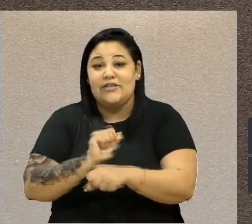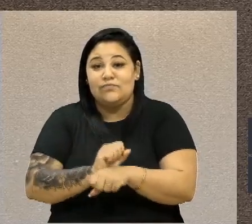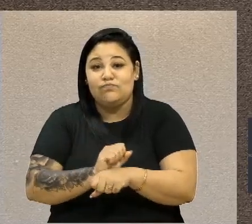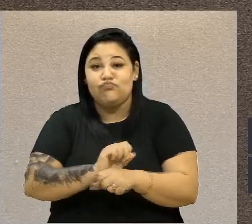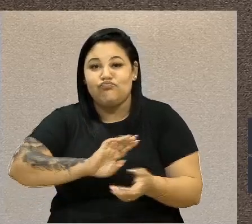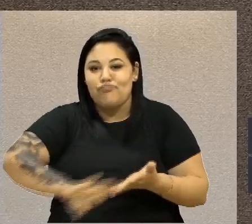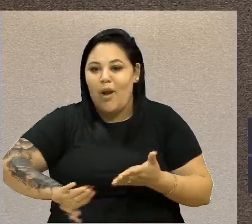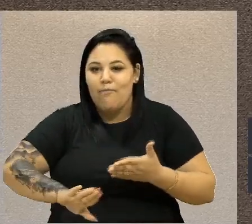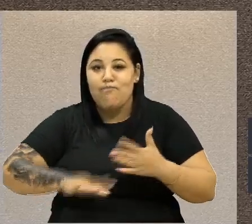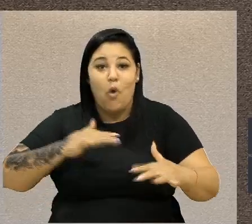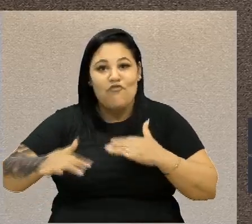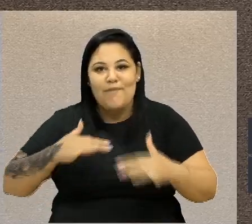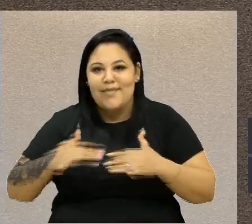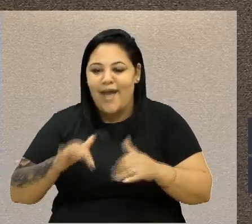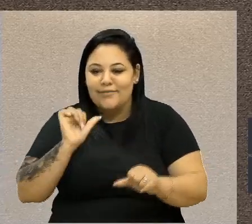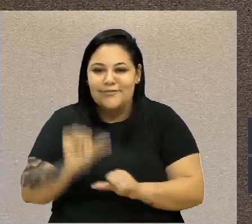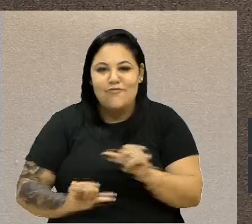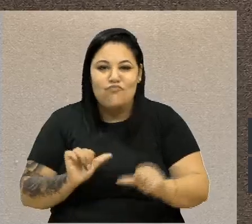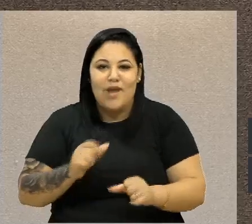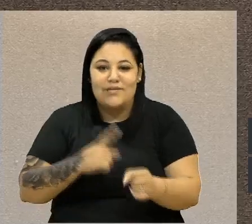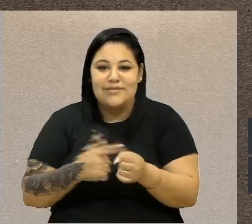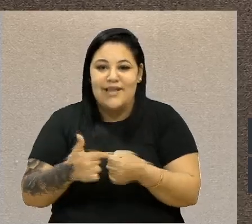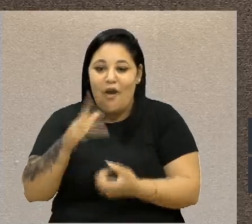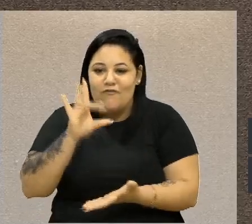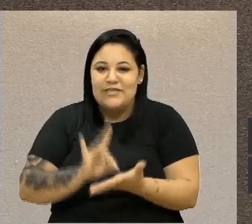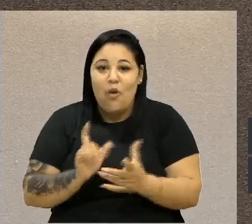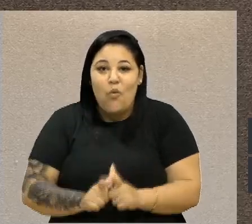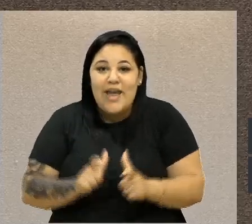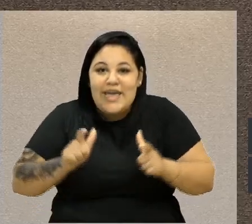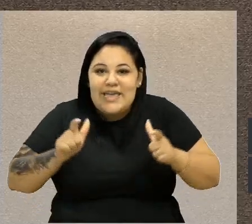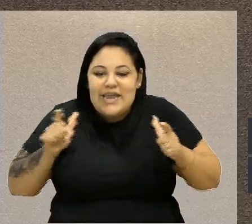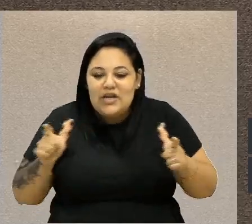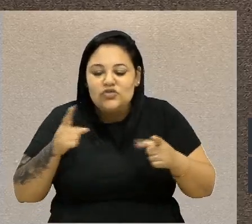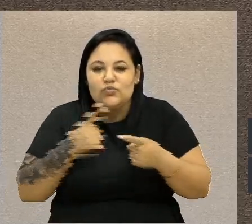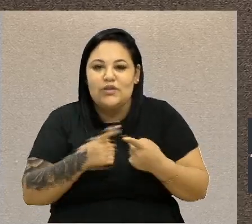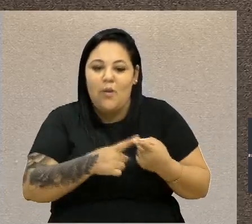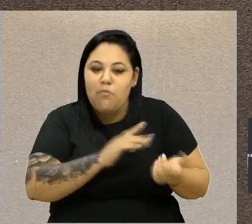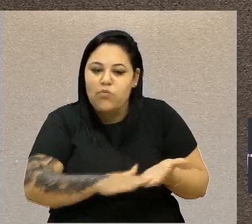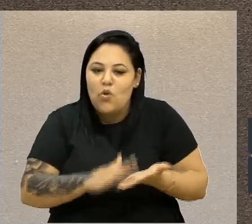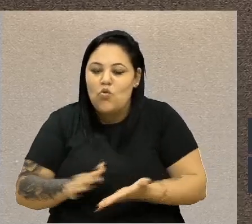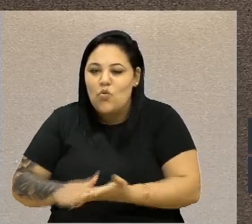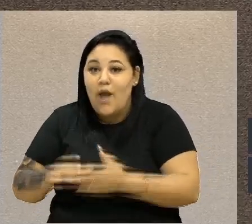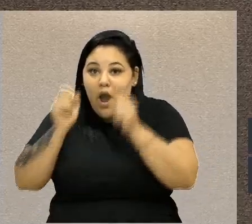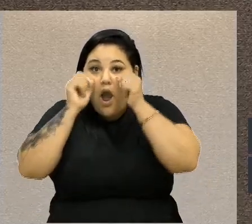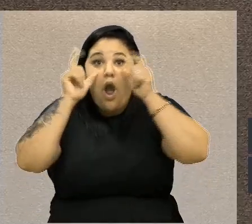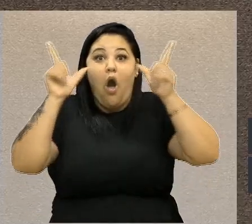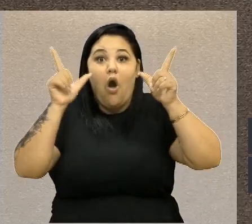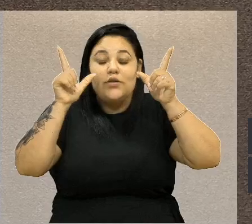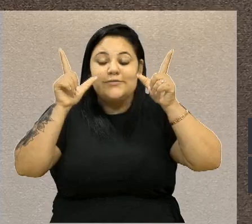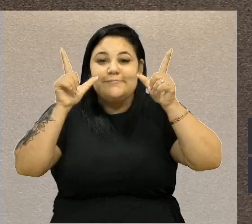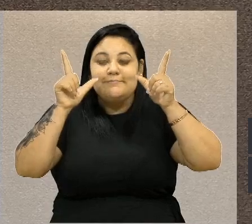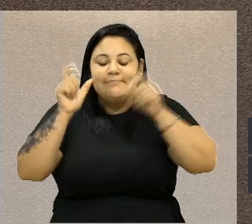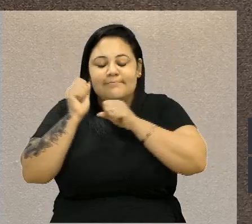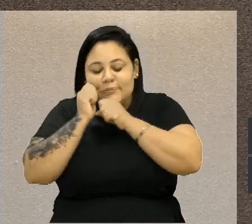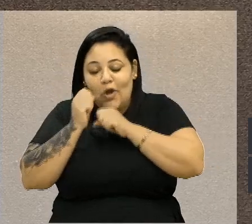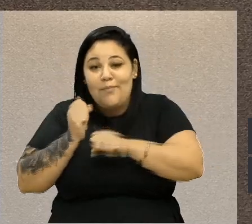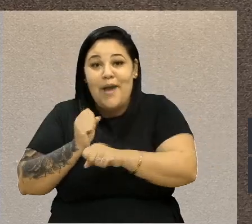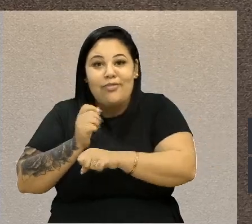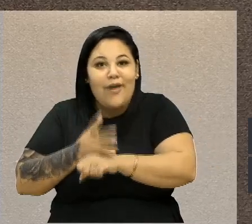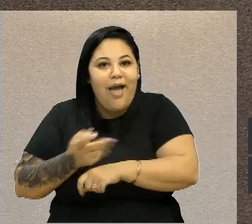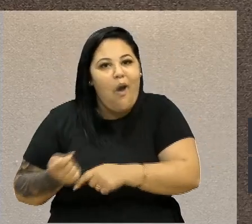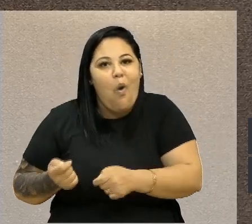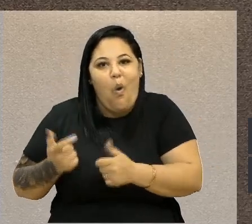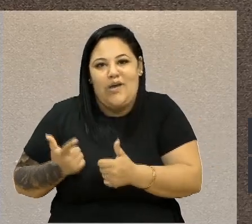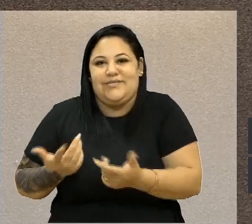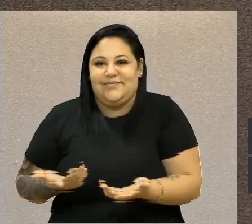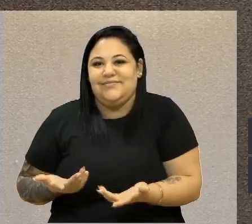uma metrópole, porque o povo daqui trabalha, produz, acorda cedo e dorme tarde, e tem o direito a ter uma cidade que